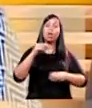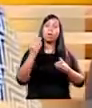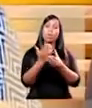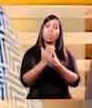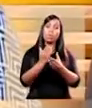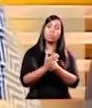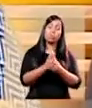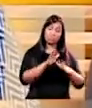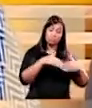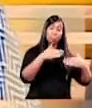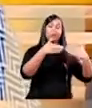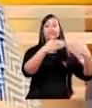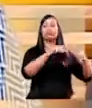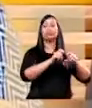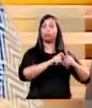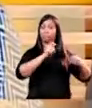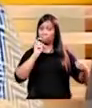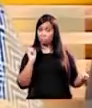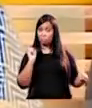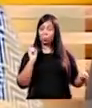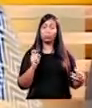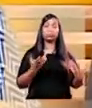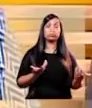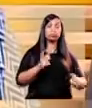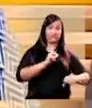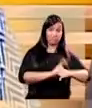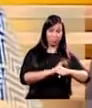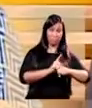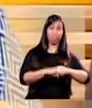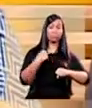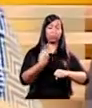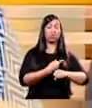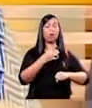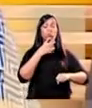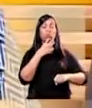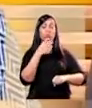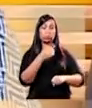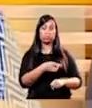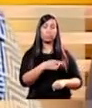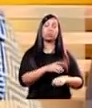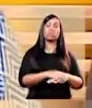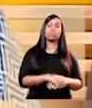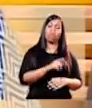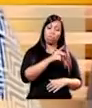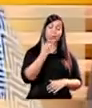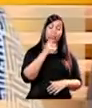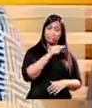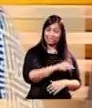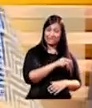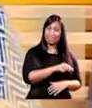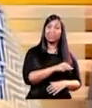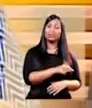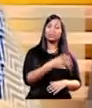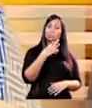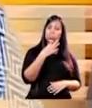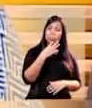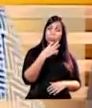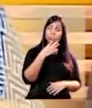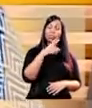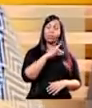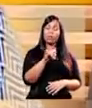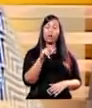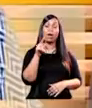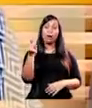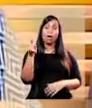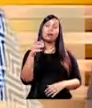sempre um processo de desligamento. Então, a partir do momento que a gente tem conhecimento pela vara da infância, olha, essa criança conhecerá